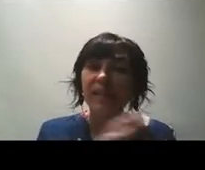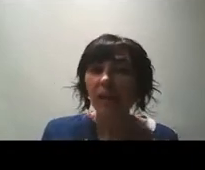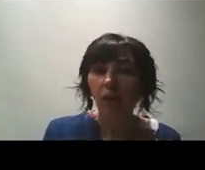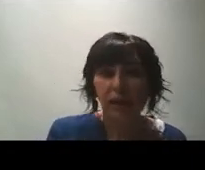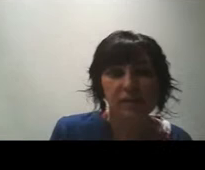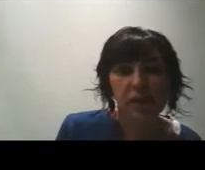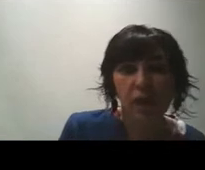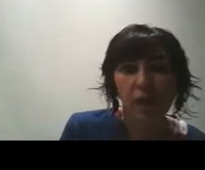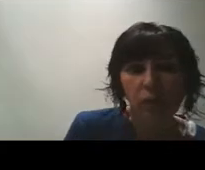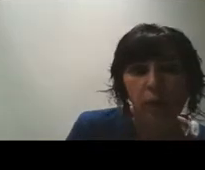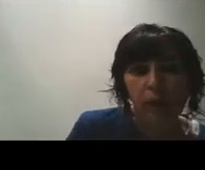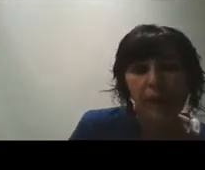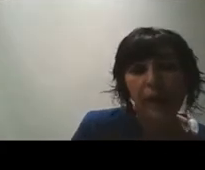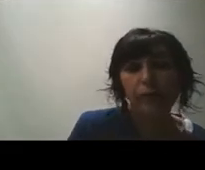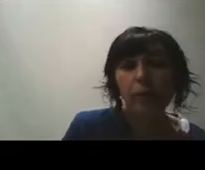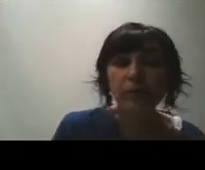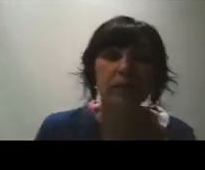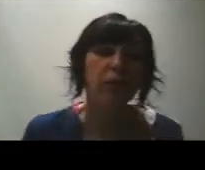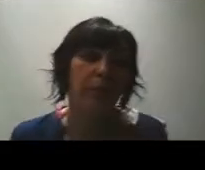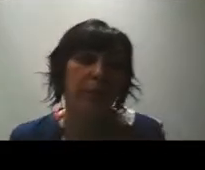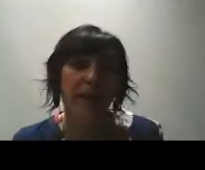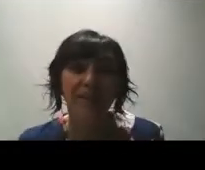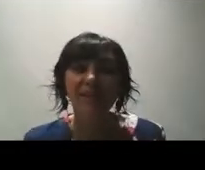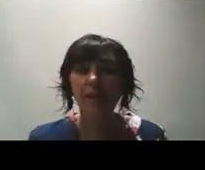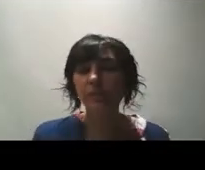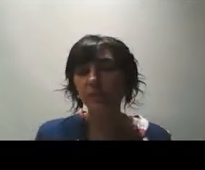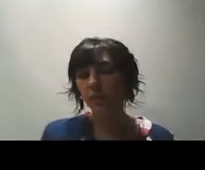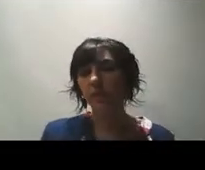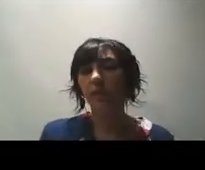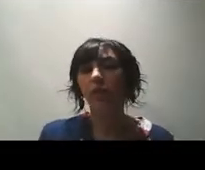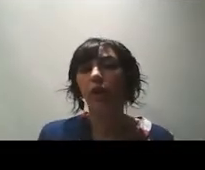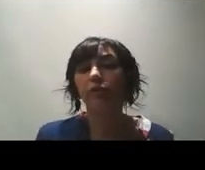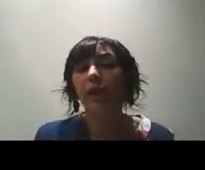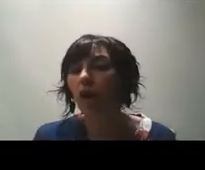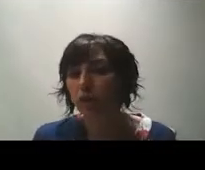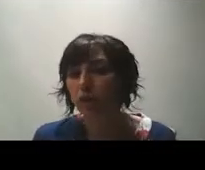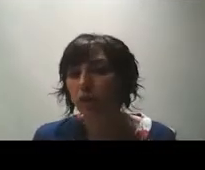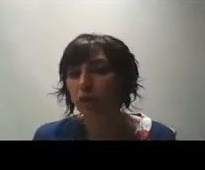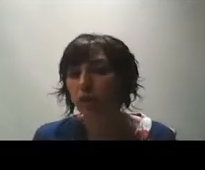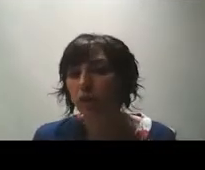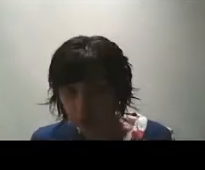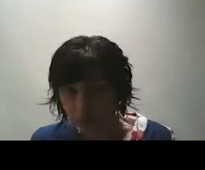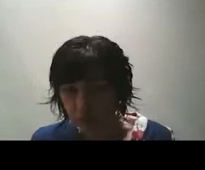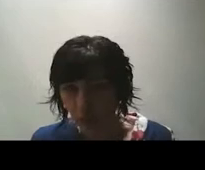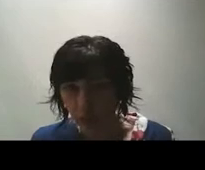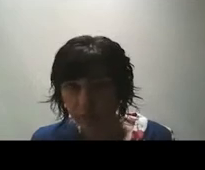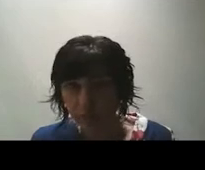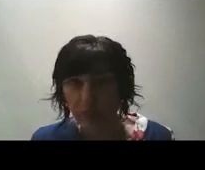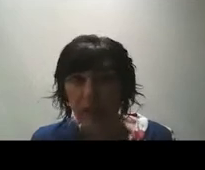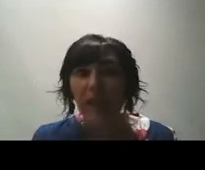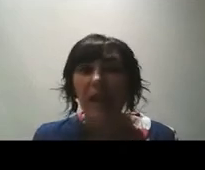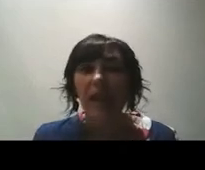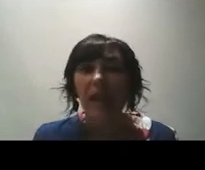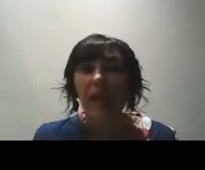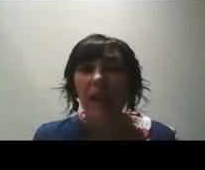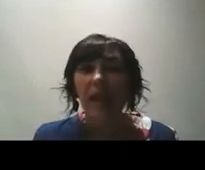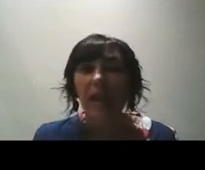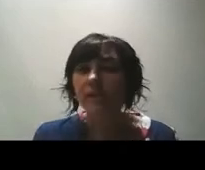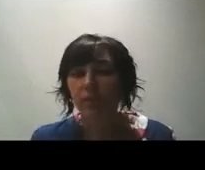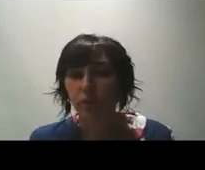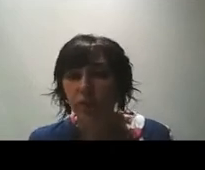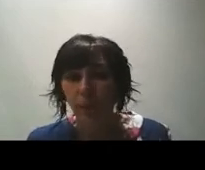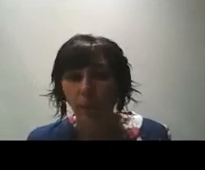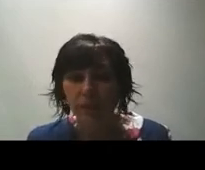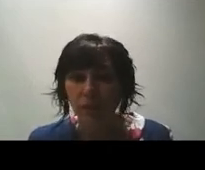naquela ocasião foi possível mapear 579 negócios para Impacto social é